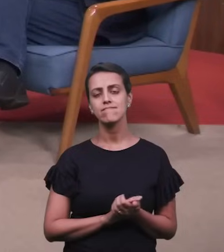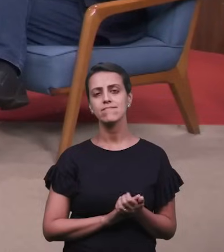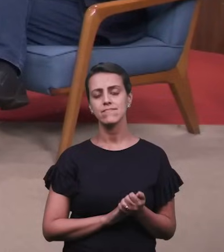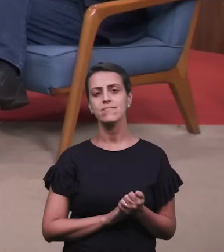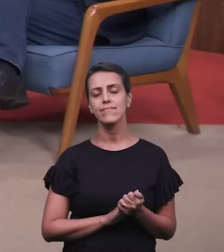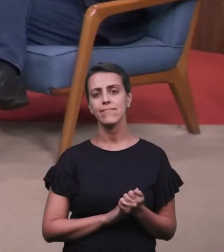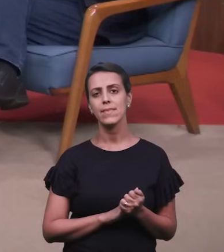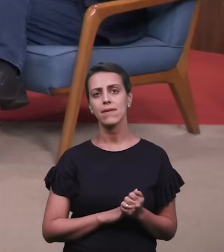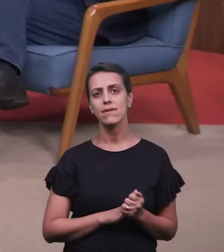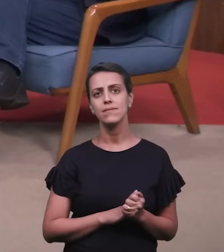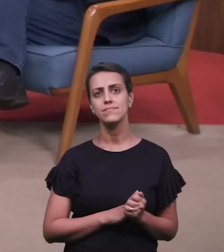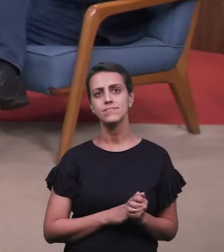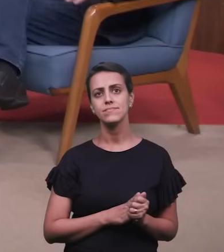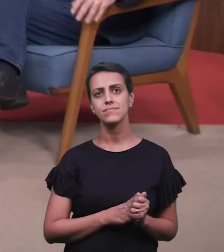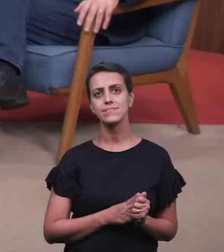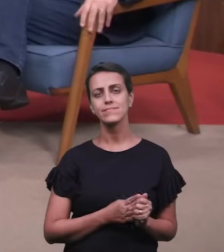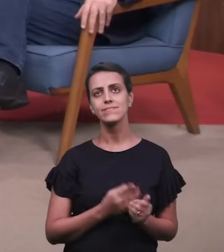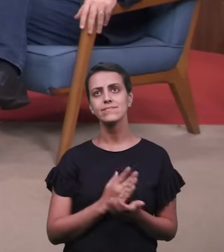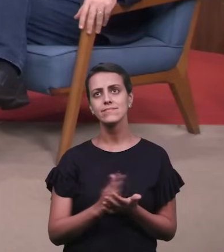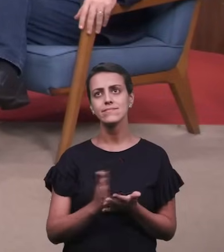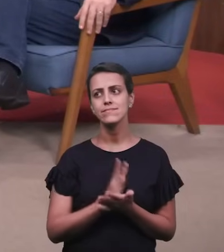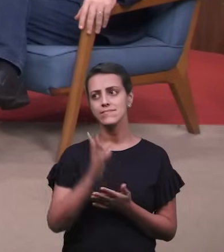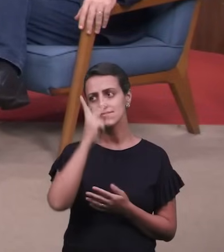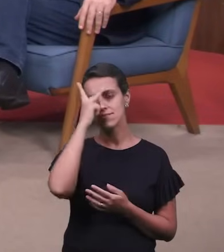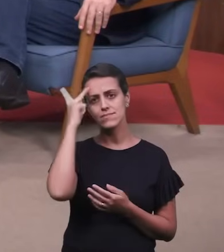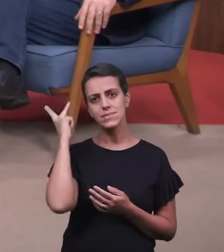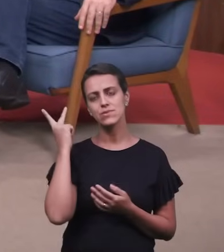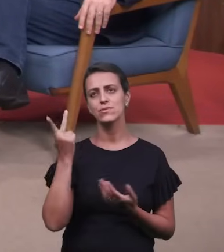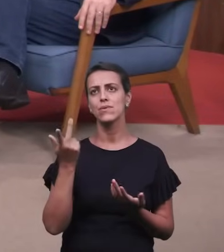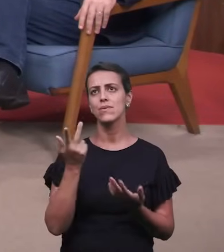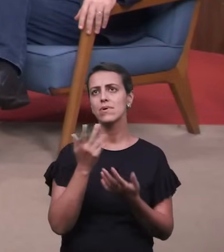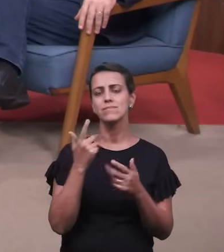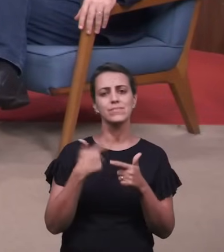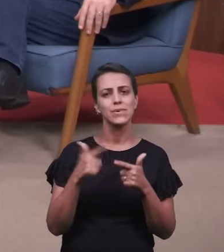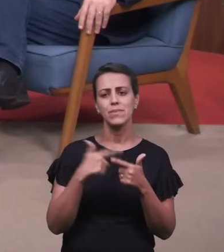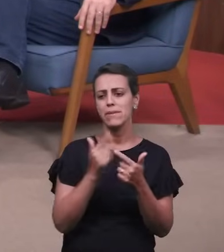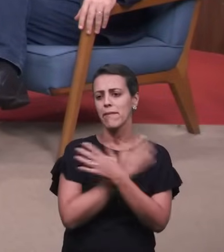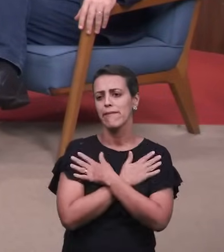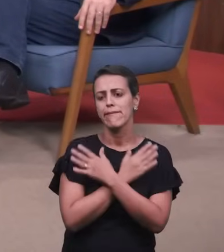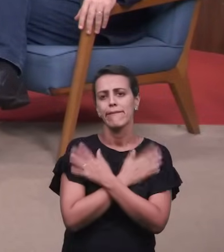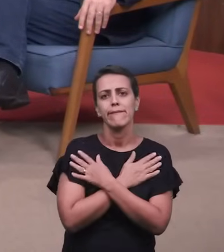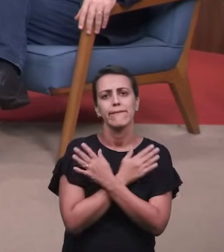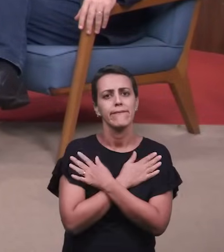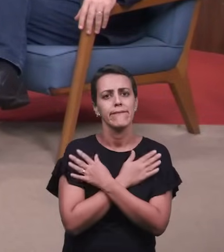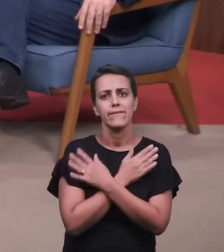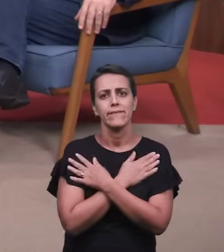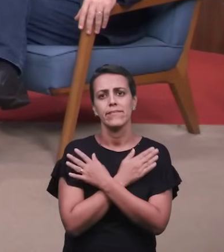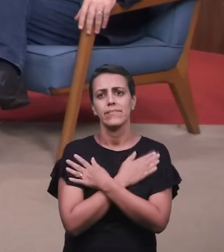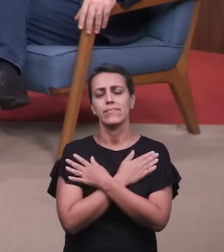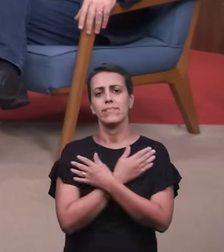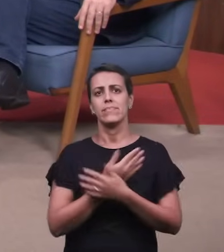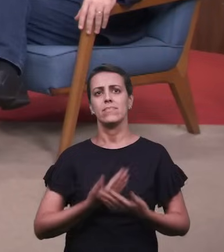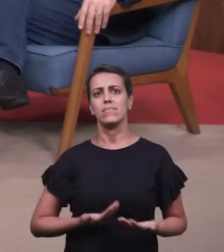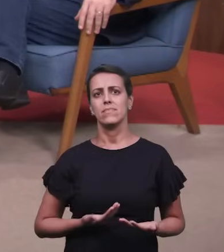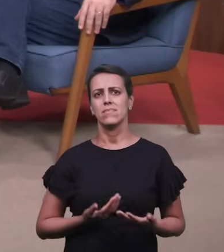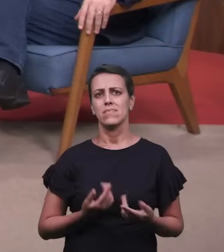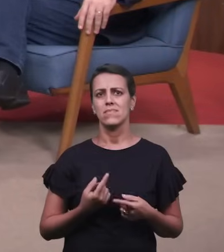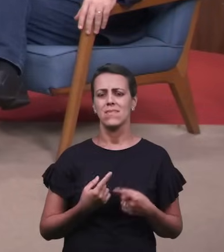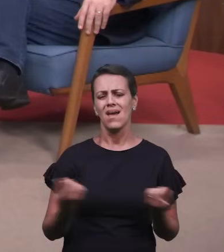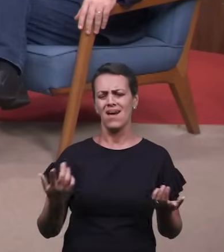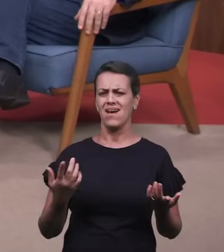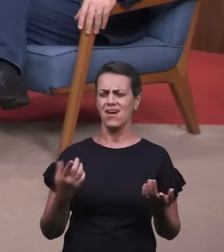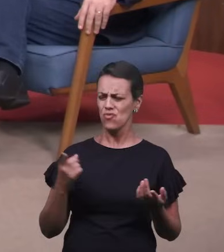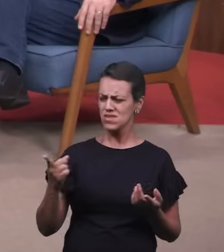maneiras. A pessoa passa um momento, digamos, do desemprego. Você está com essa